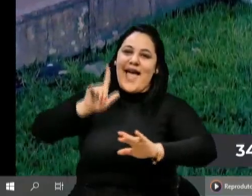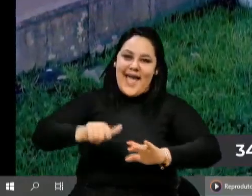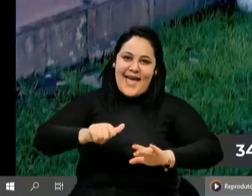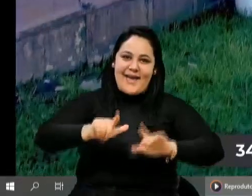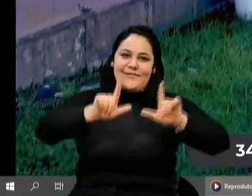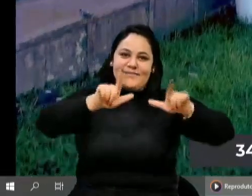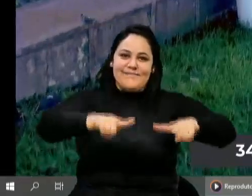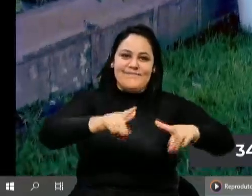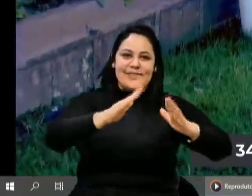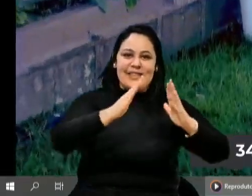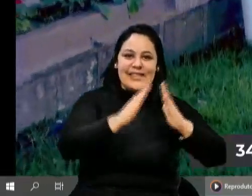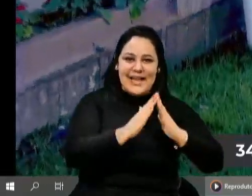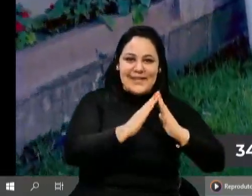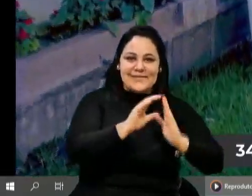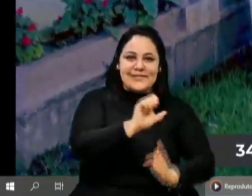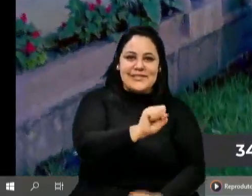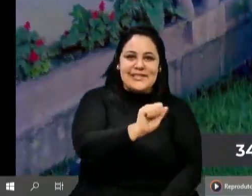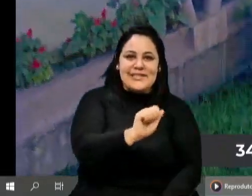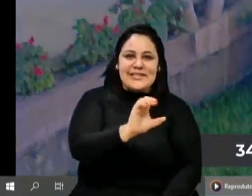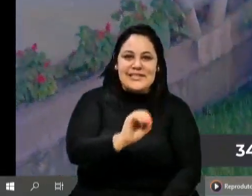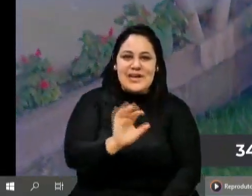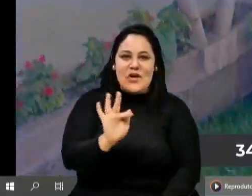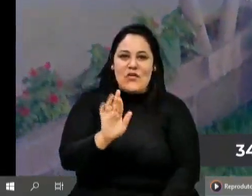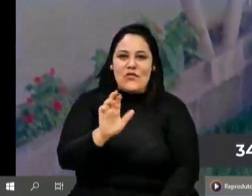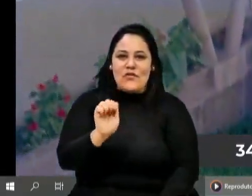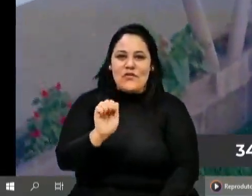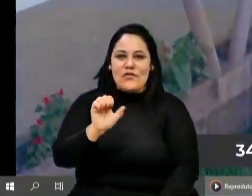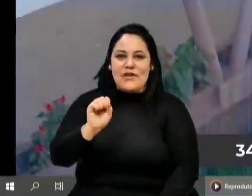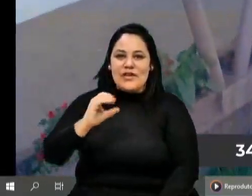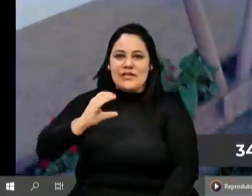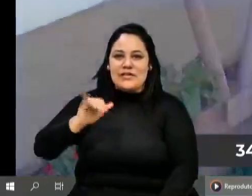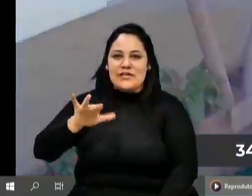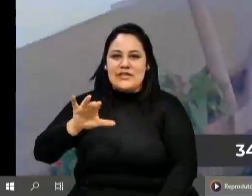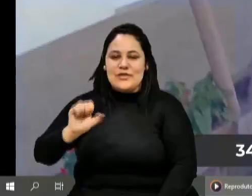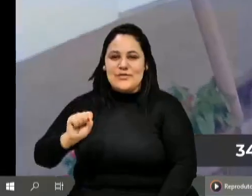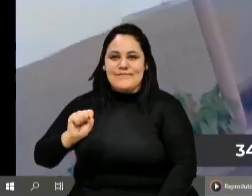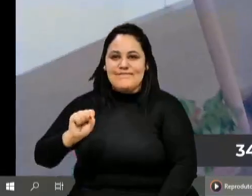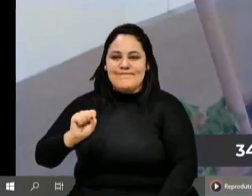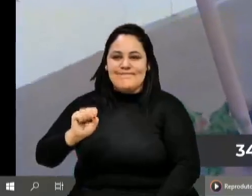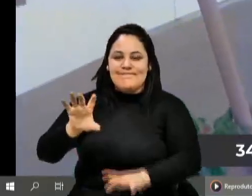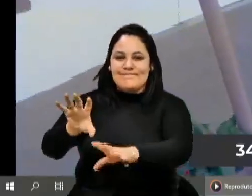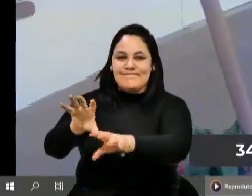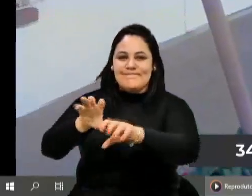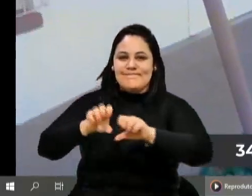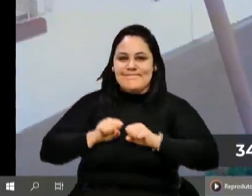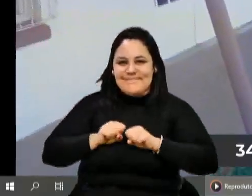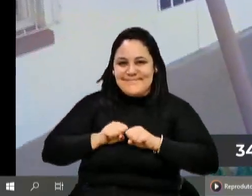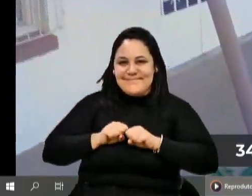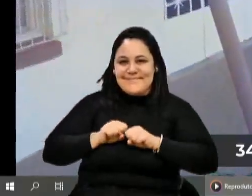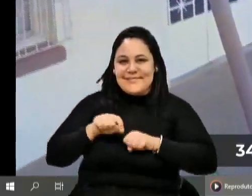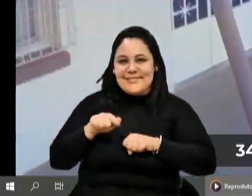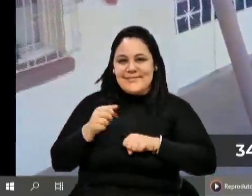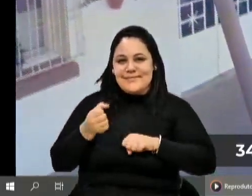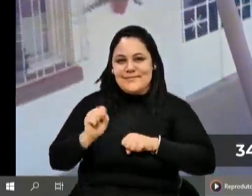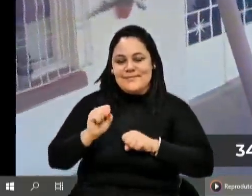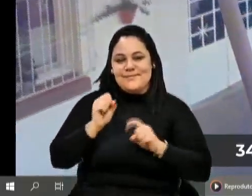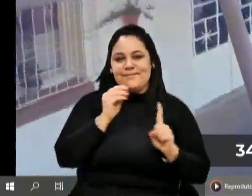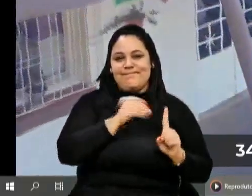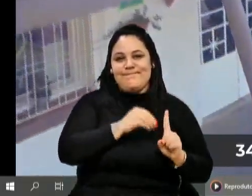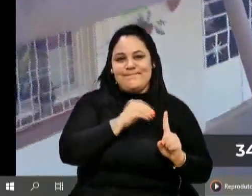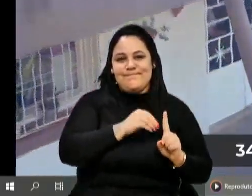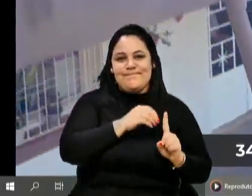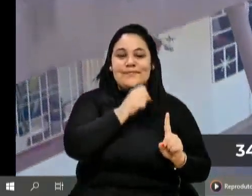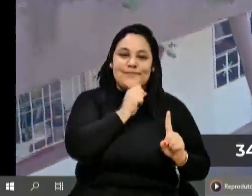Assis. São acolhidos 78 idosos em vulnerabilidade social. Com as novas reformas, a ideia